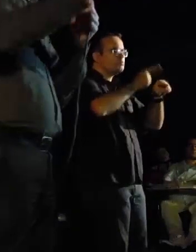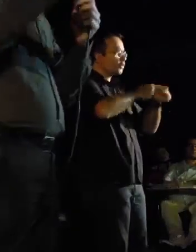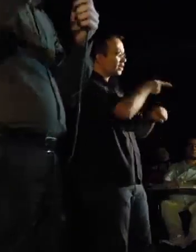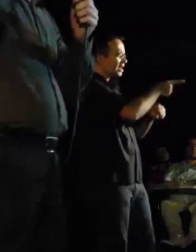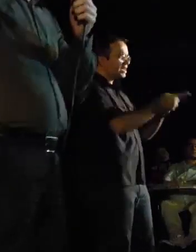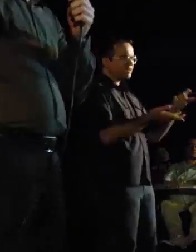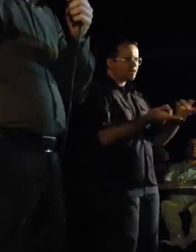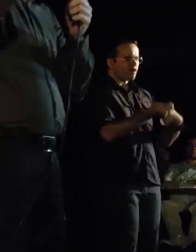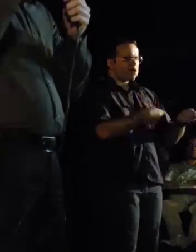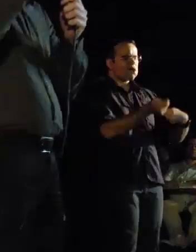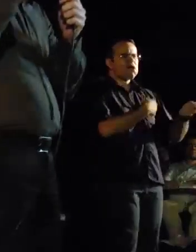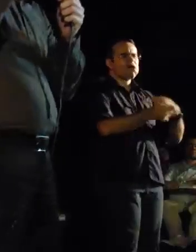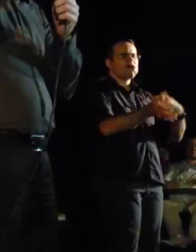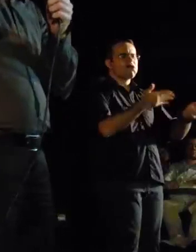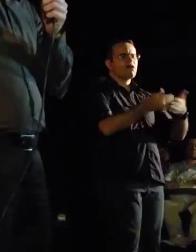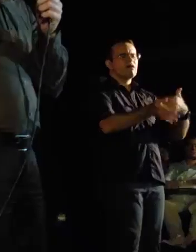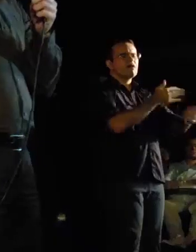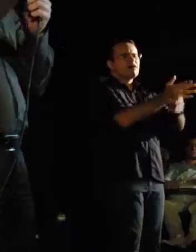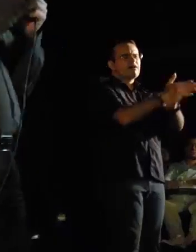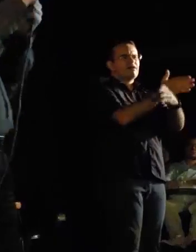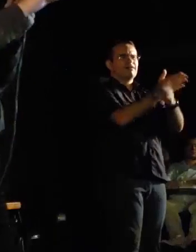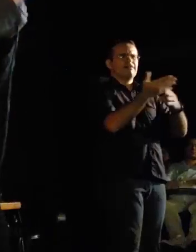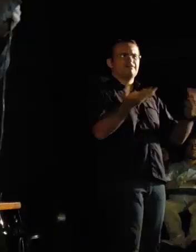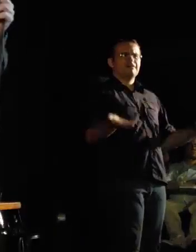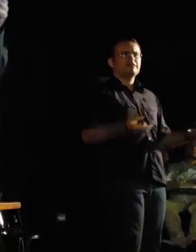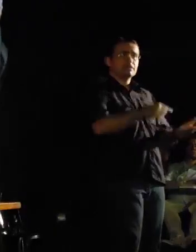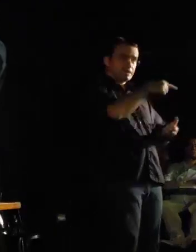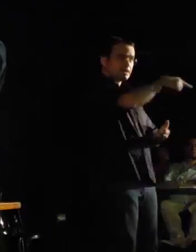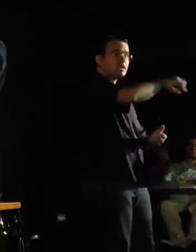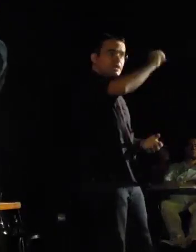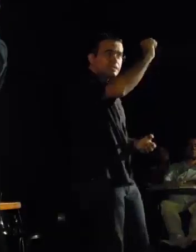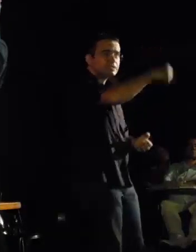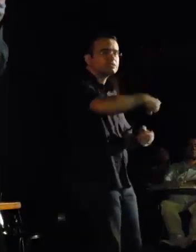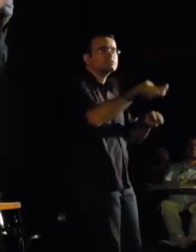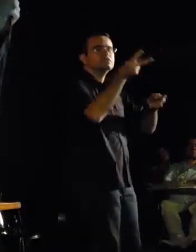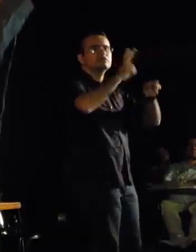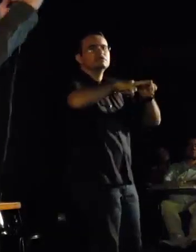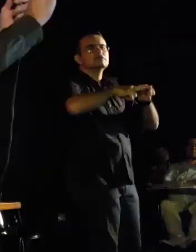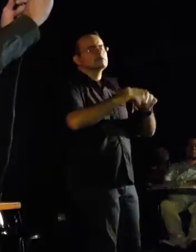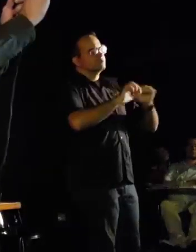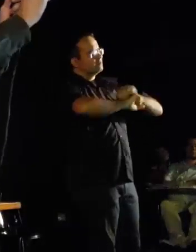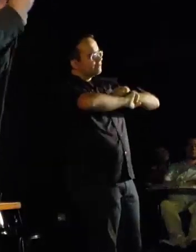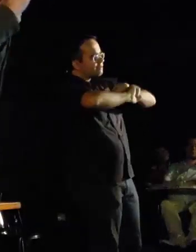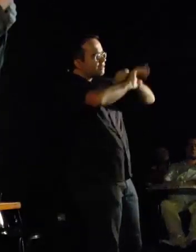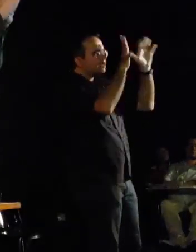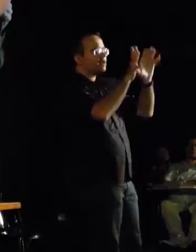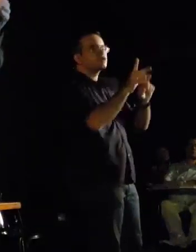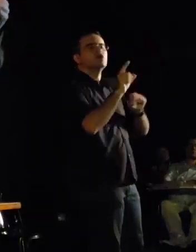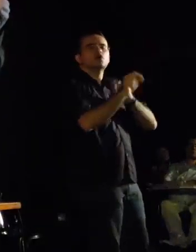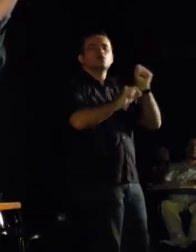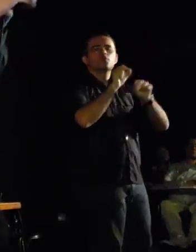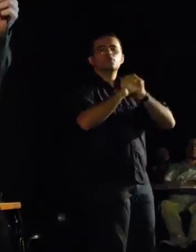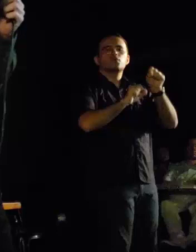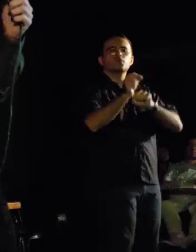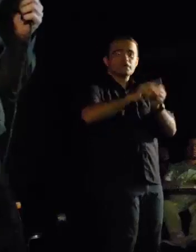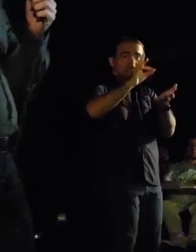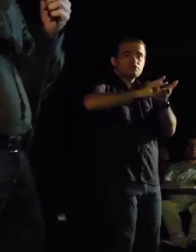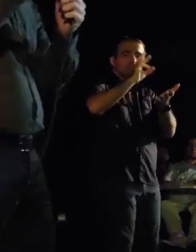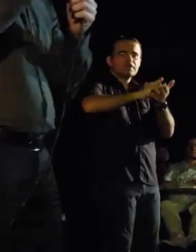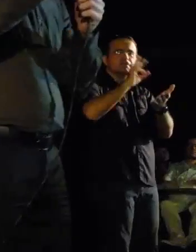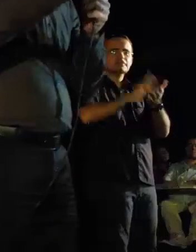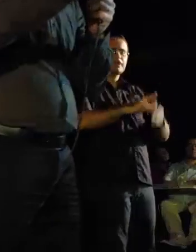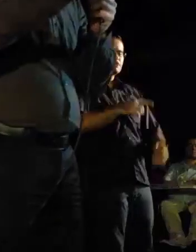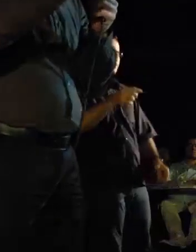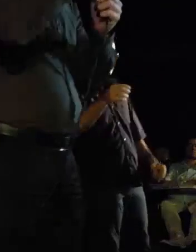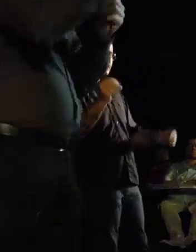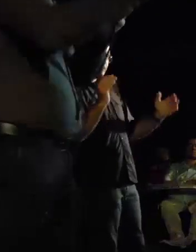tratam dinheiro público. Eles sim. Então vejam, nesse sentido, fica muito claro que trata-se, na verdade, de uma